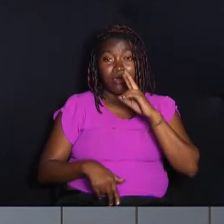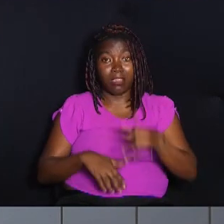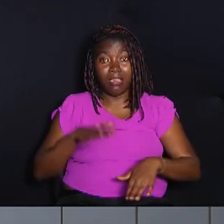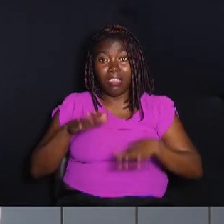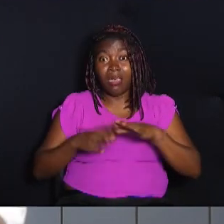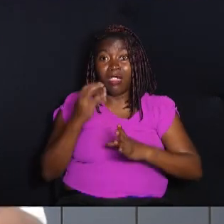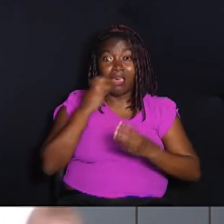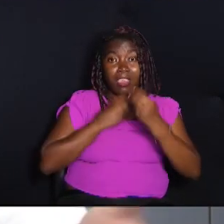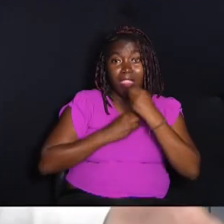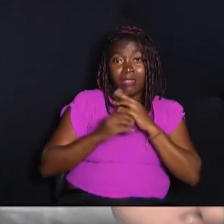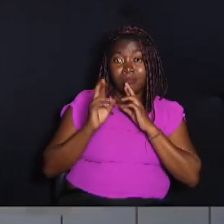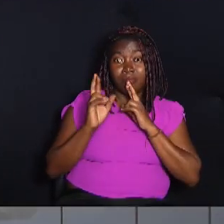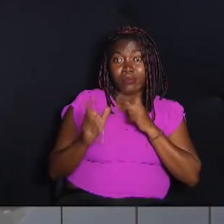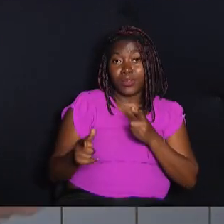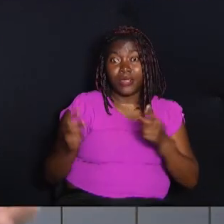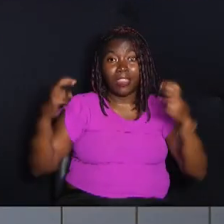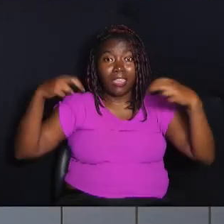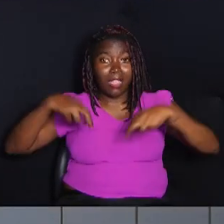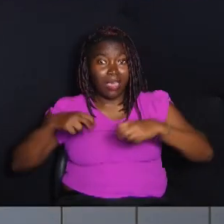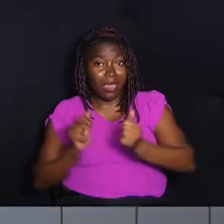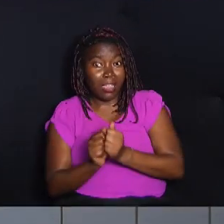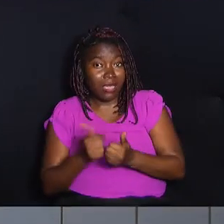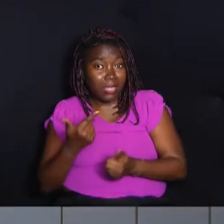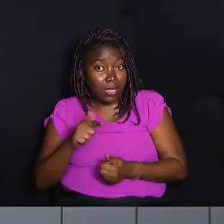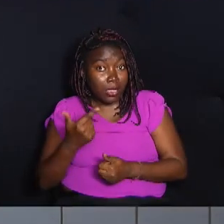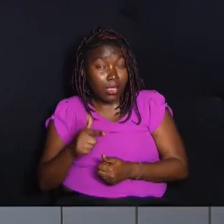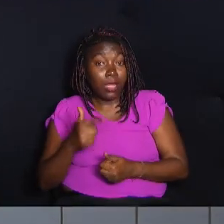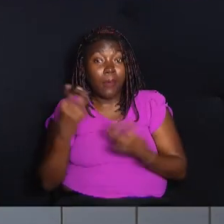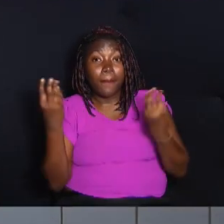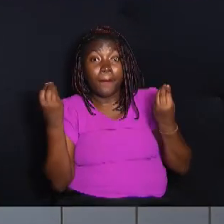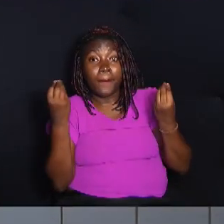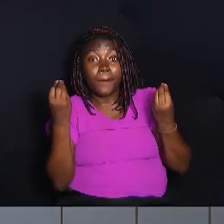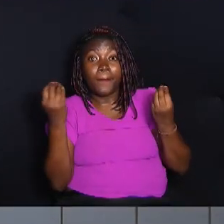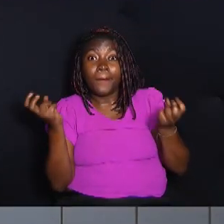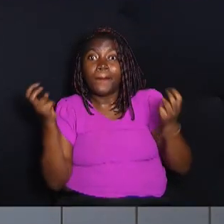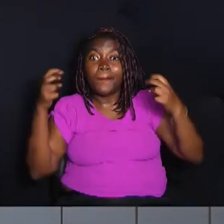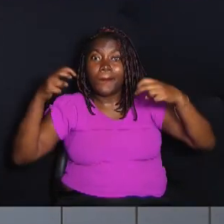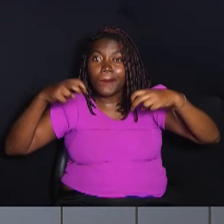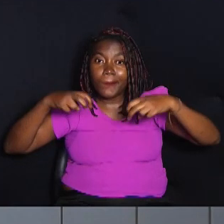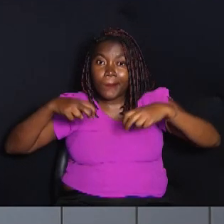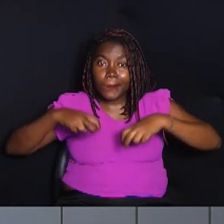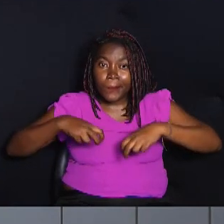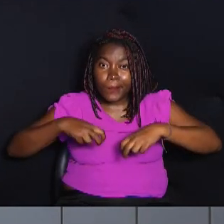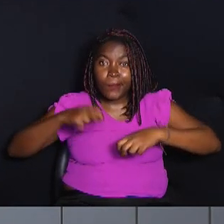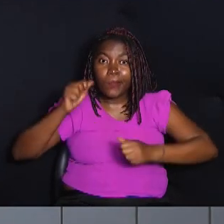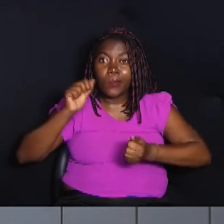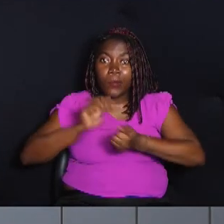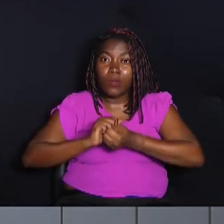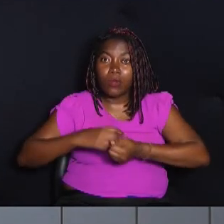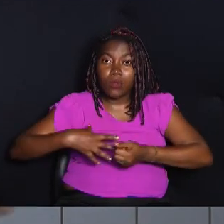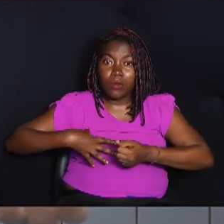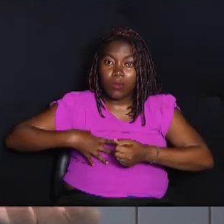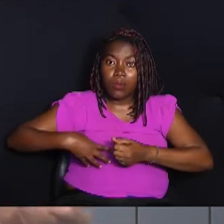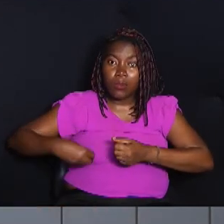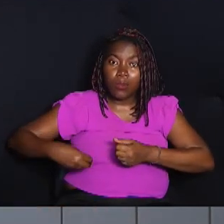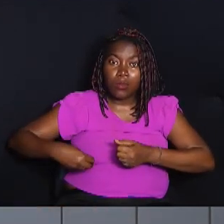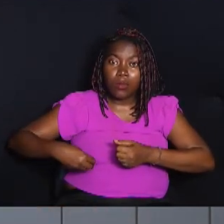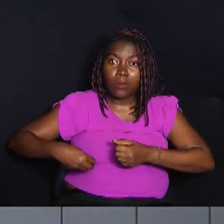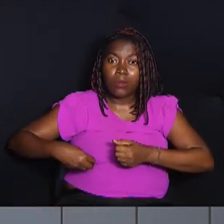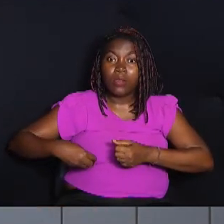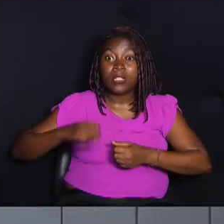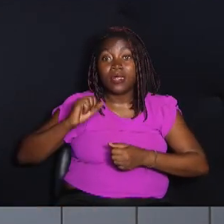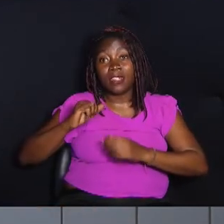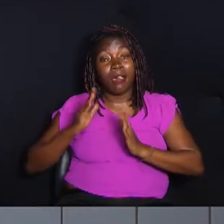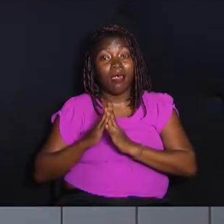horários diferentes, não senta juntos à mesa. Postar a mesa junto com os filhos, e às vezes em casa, você precisa